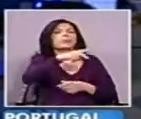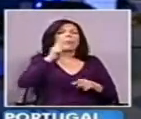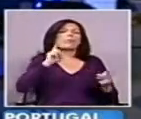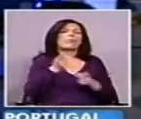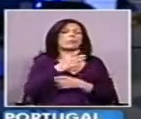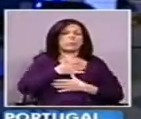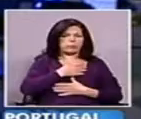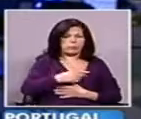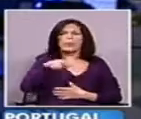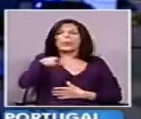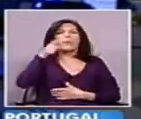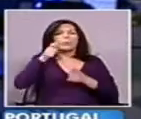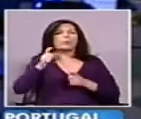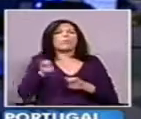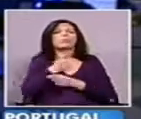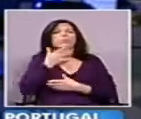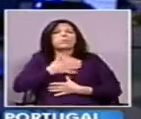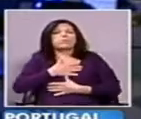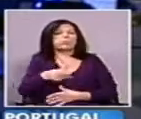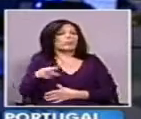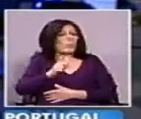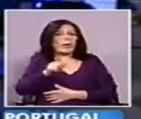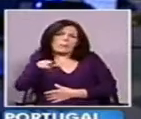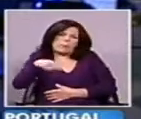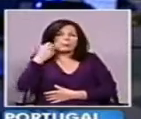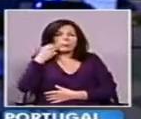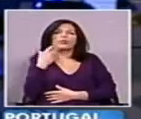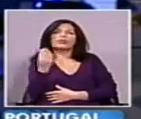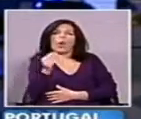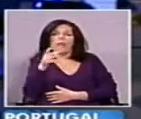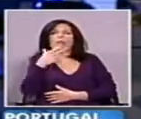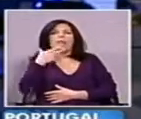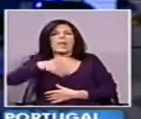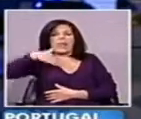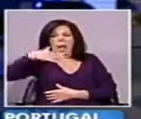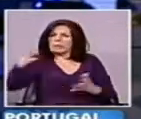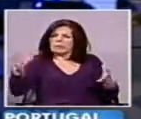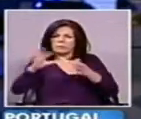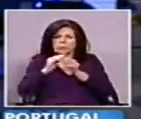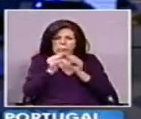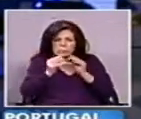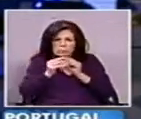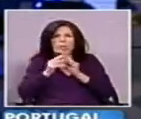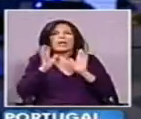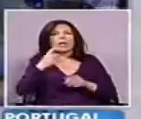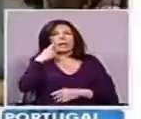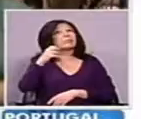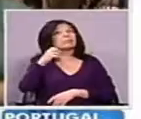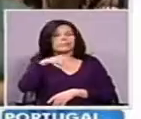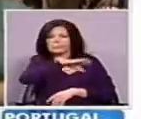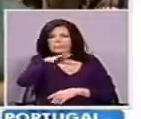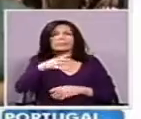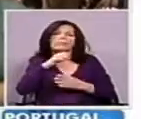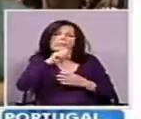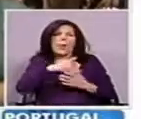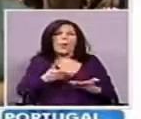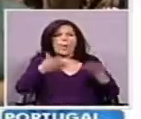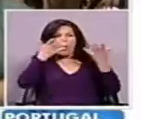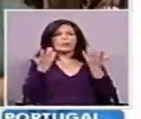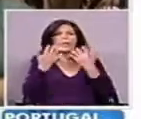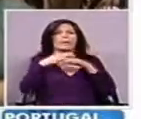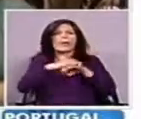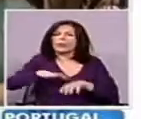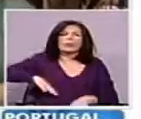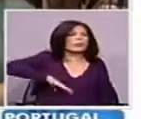não músicos, jovens e séniores, é uma das apostas mais arrojadas que permite a Andrea Neves a integração de todos no evento.